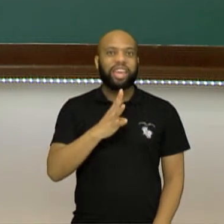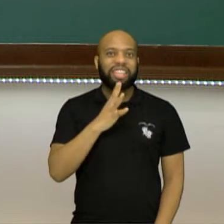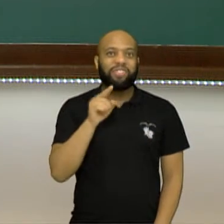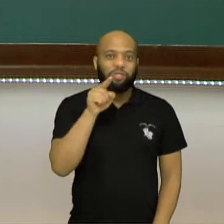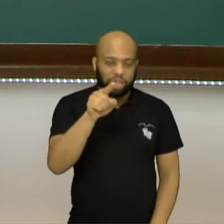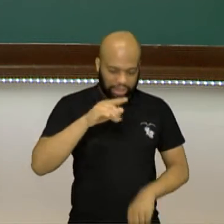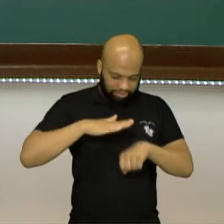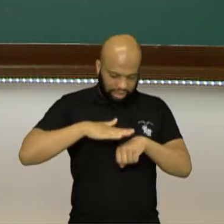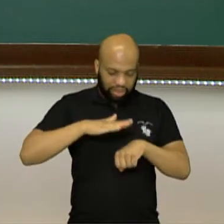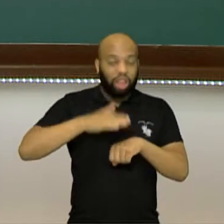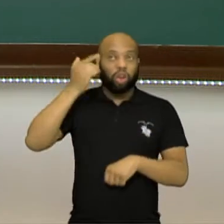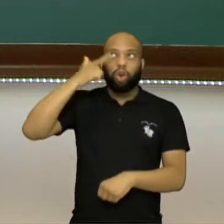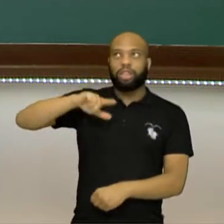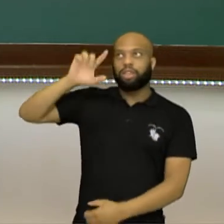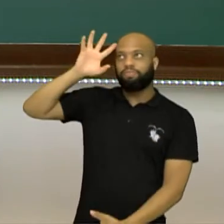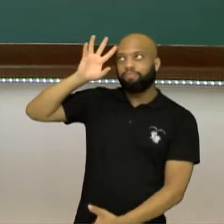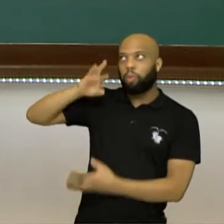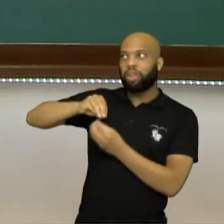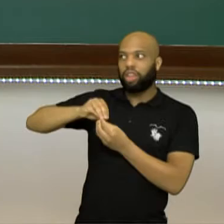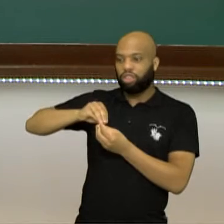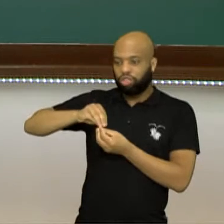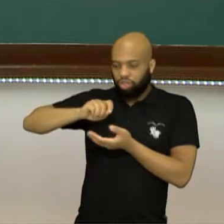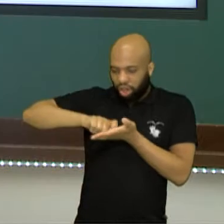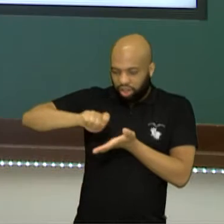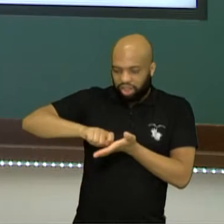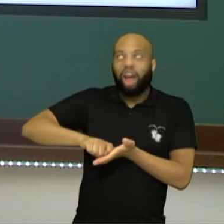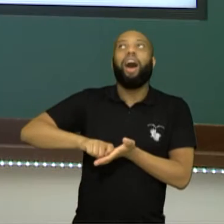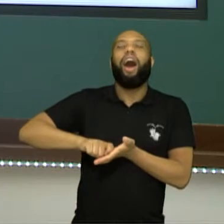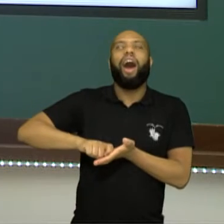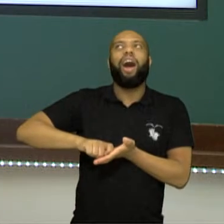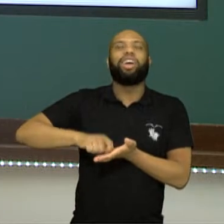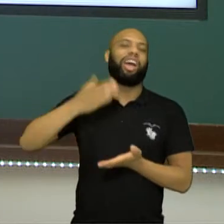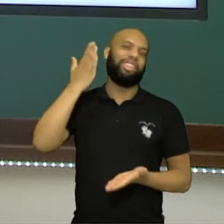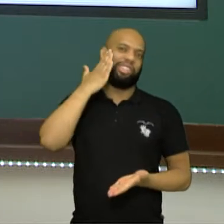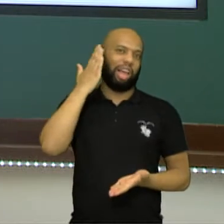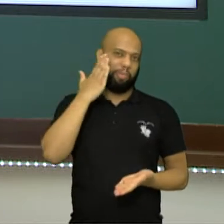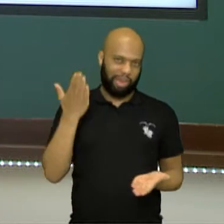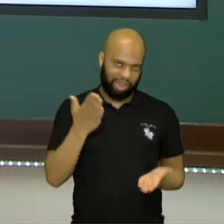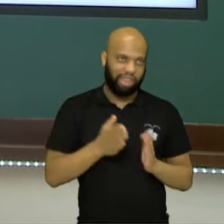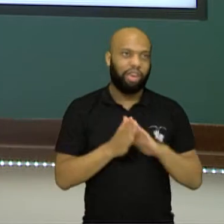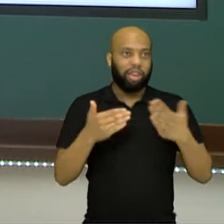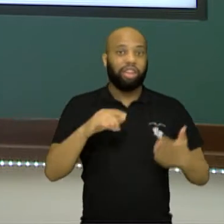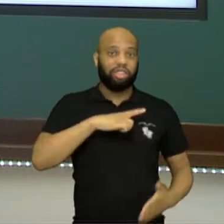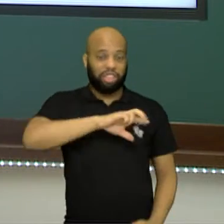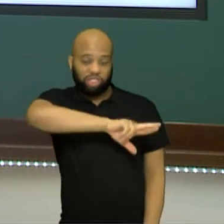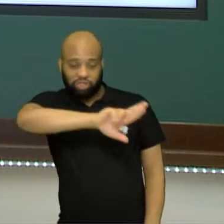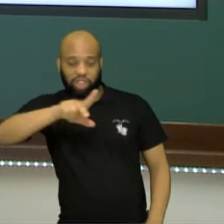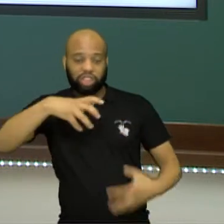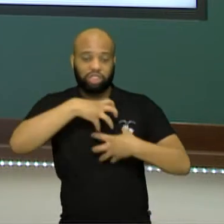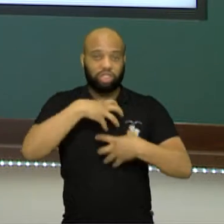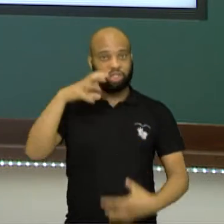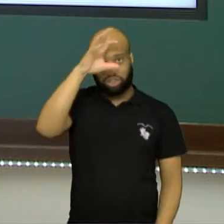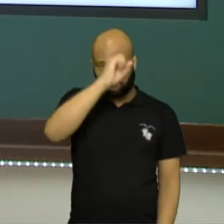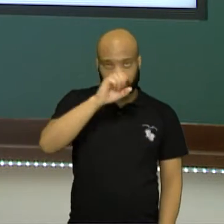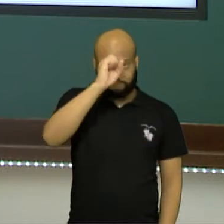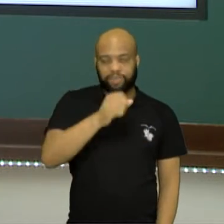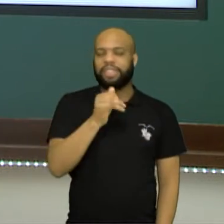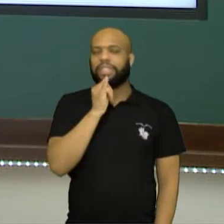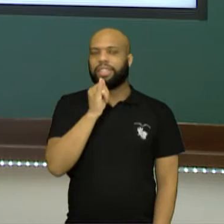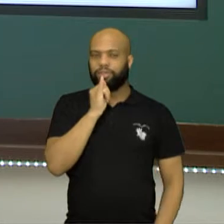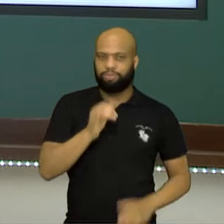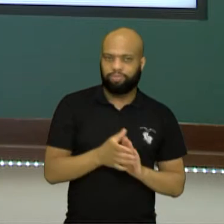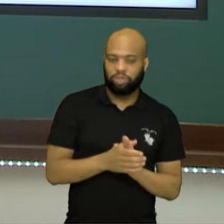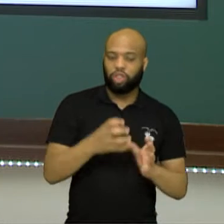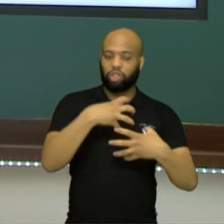melhor. Ainda, verificar que existem diferentes formas de aprendizagem entre as pessoas. A maneira como você aprende,